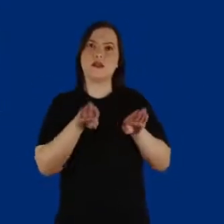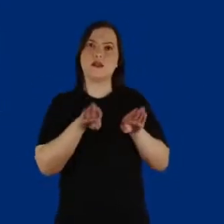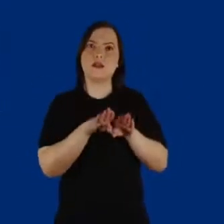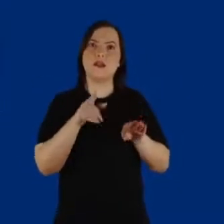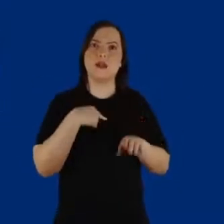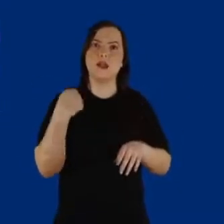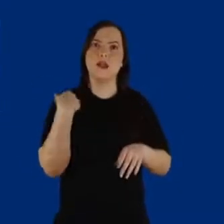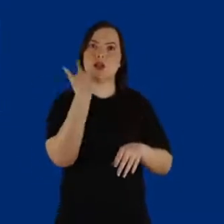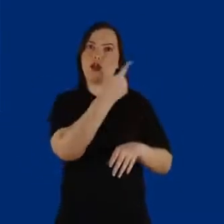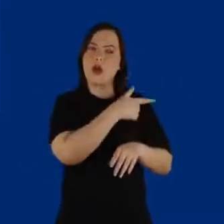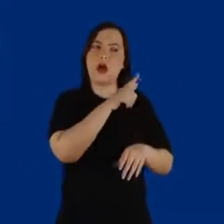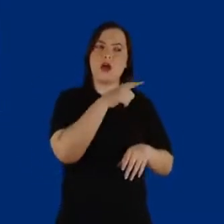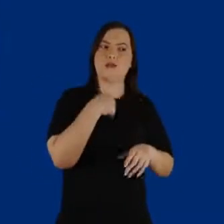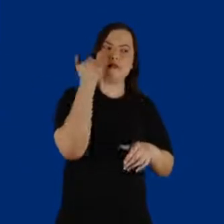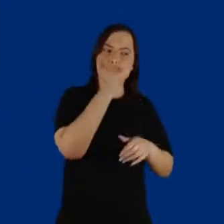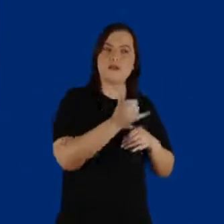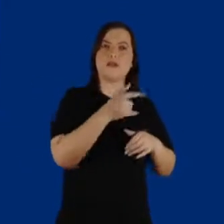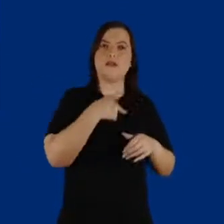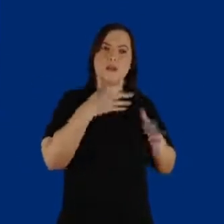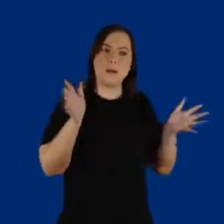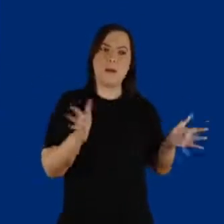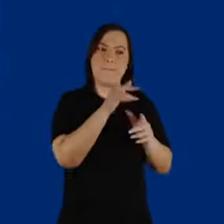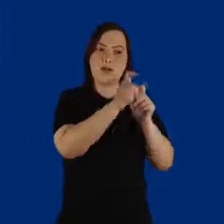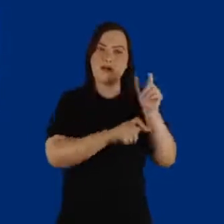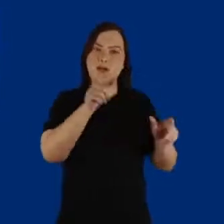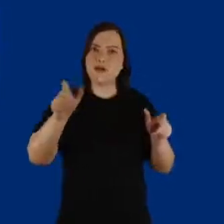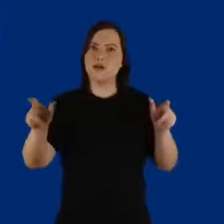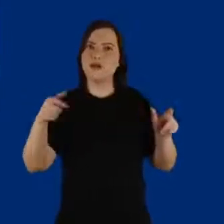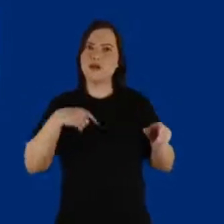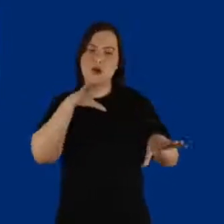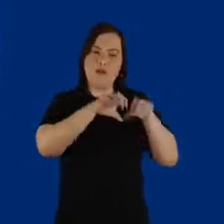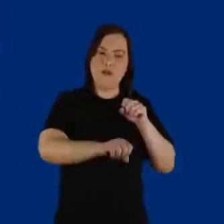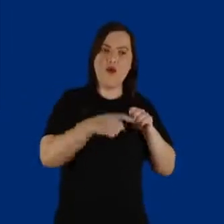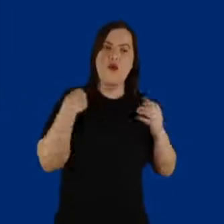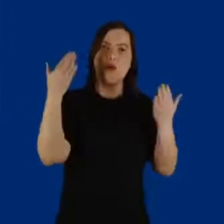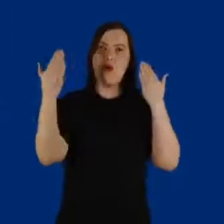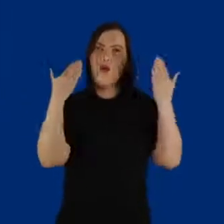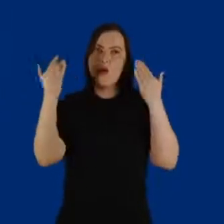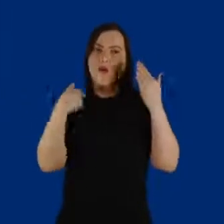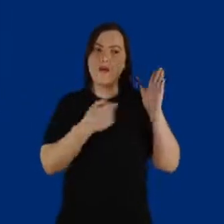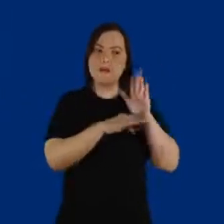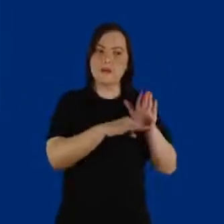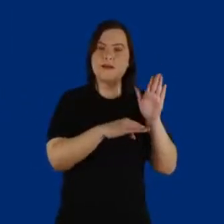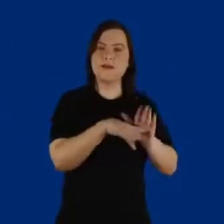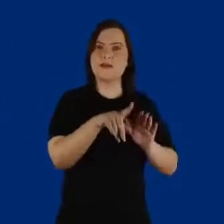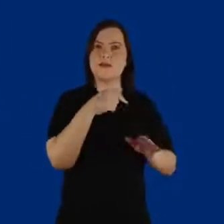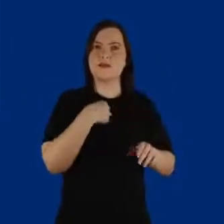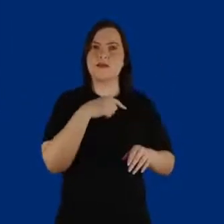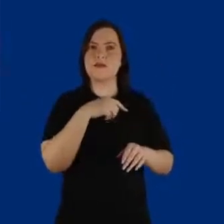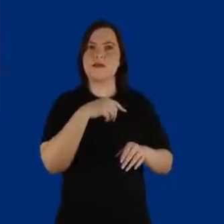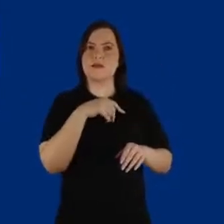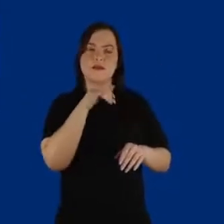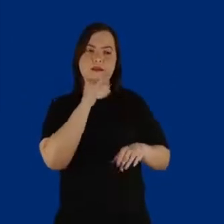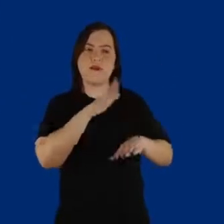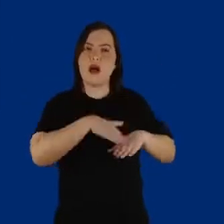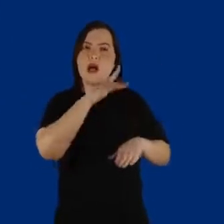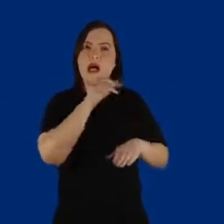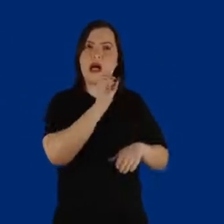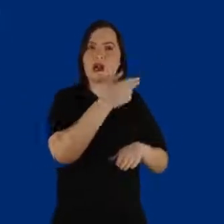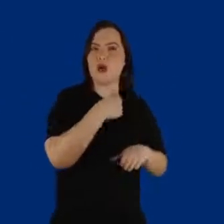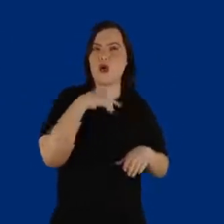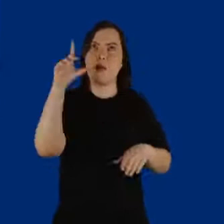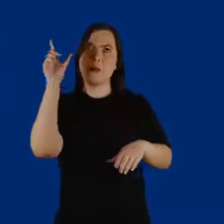estamos agitando, nós estamos articulando pessoas, estamos formando terapeutas, atendendo conforme mais menos,